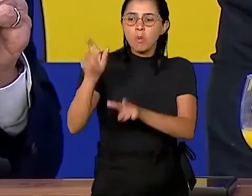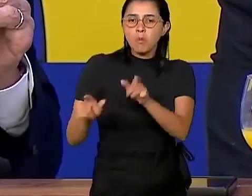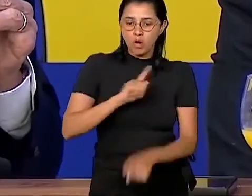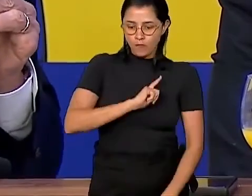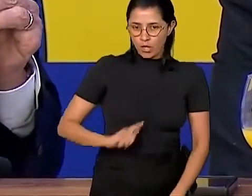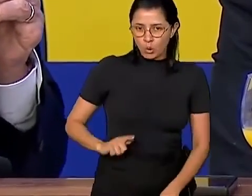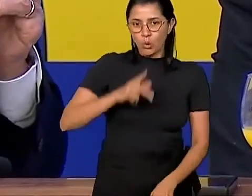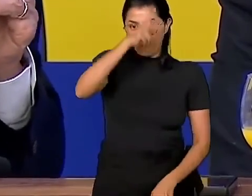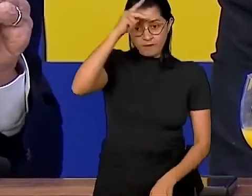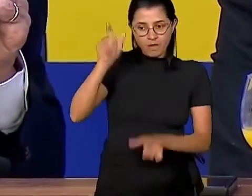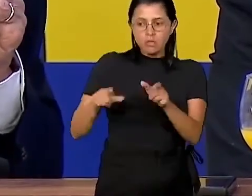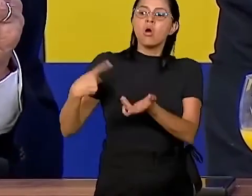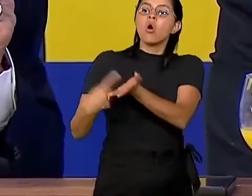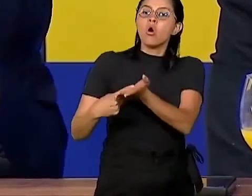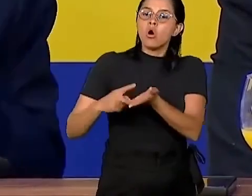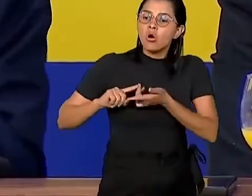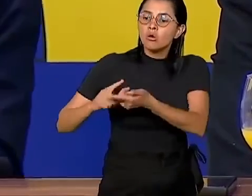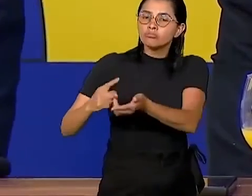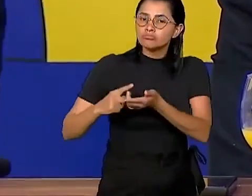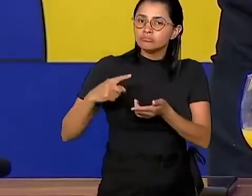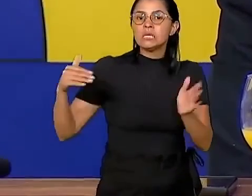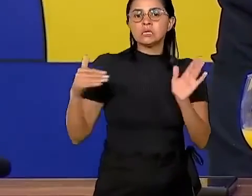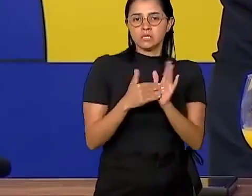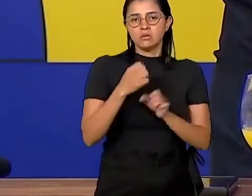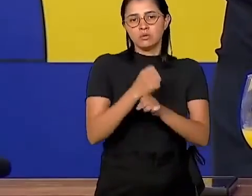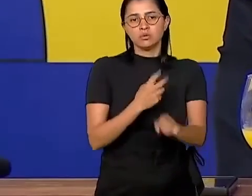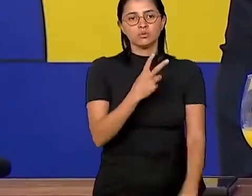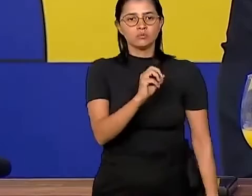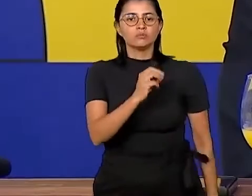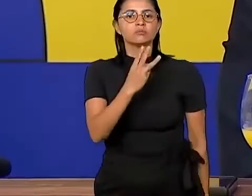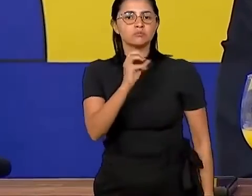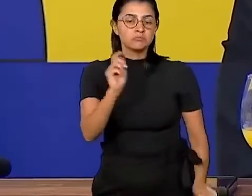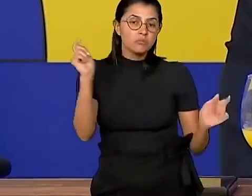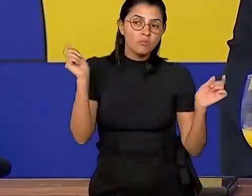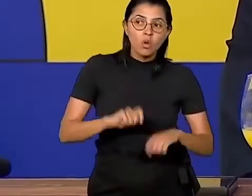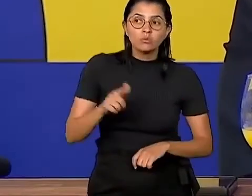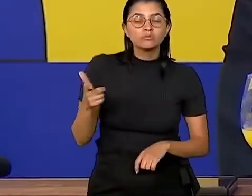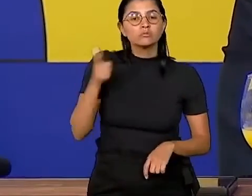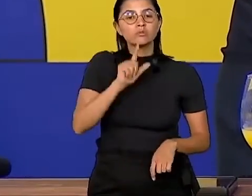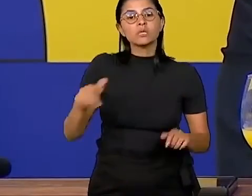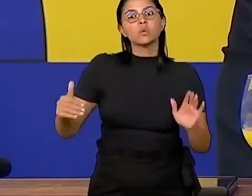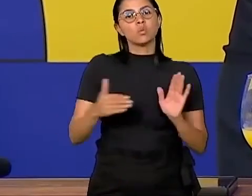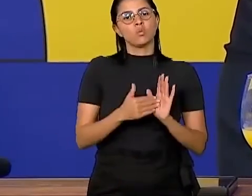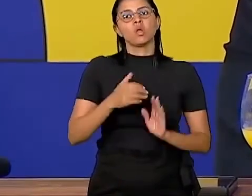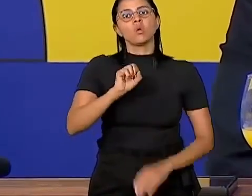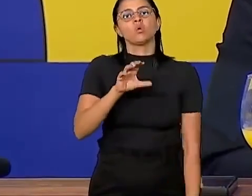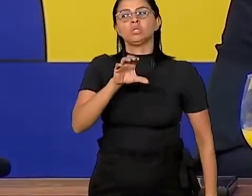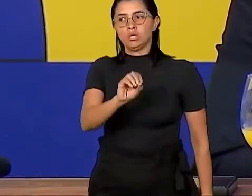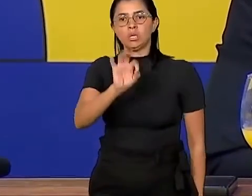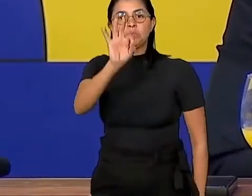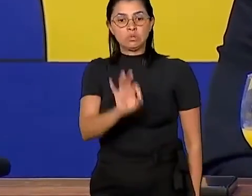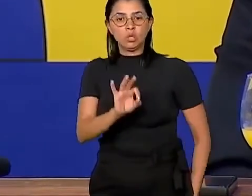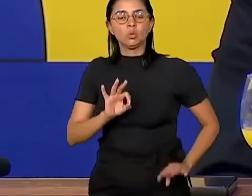para ver se até 2030 a gente, pode chegar no mínimo a 80%